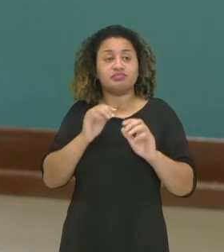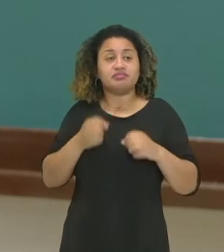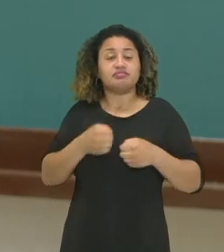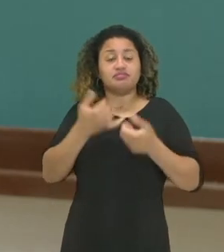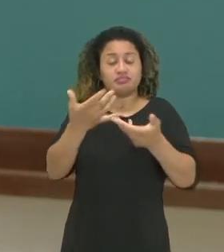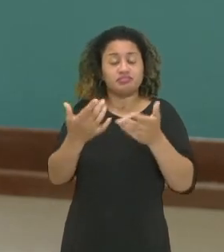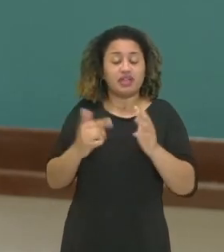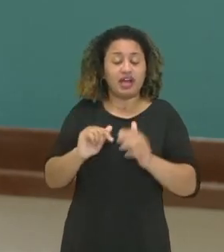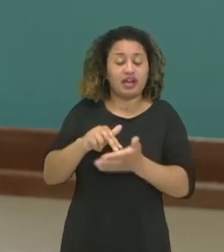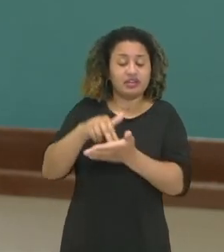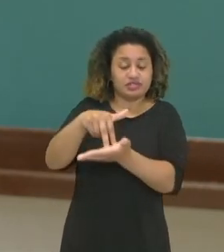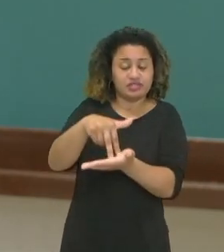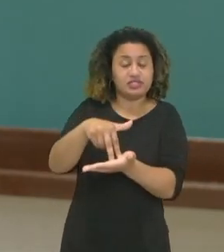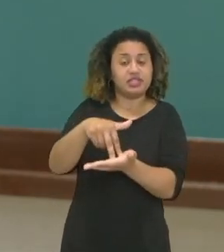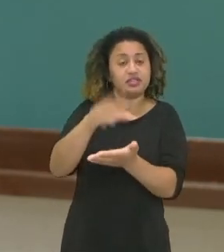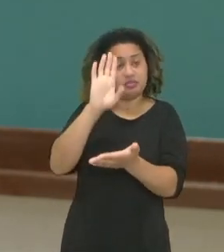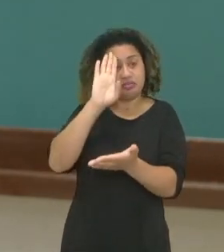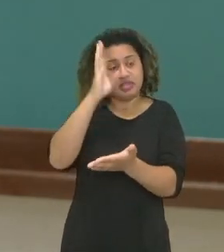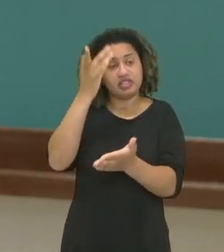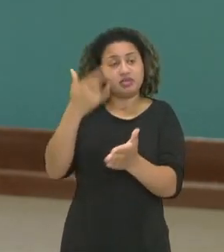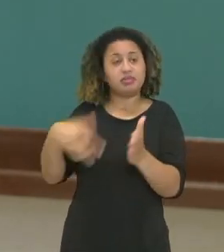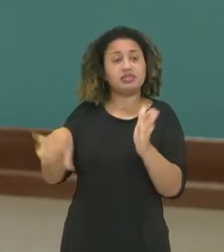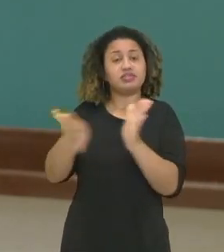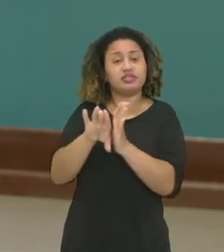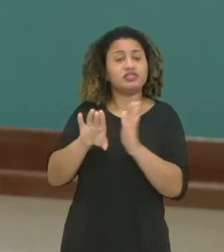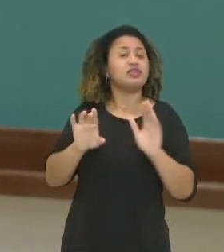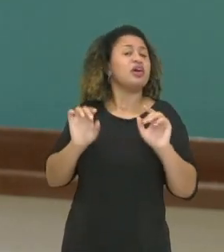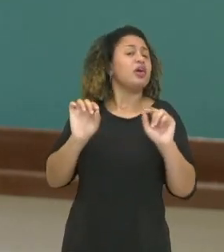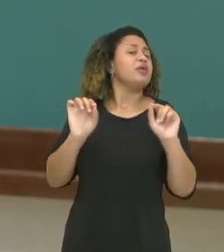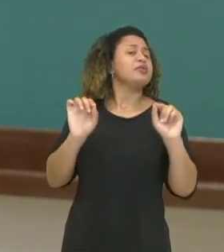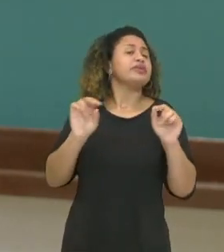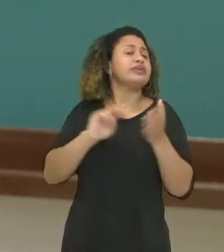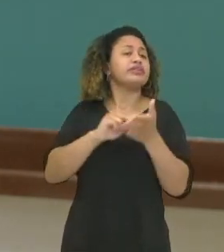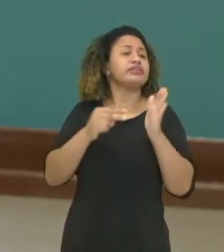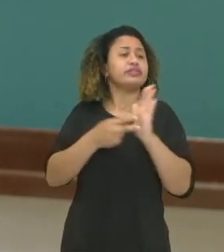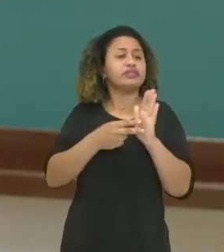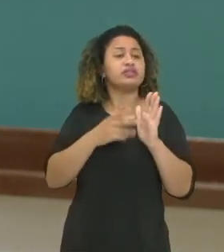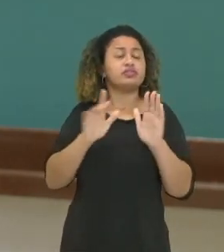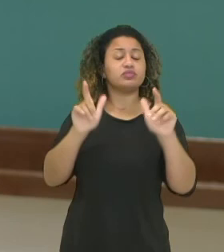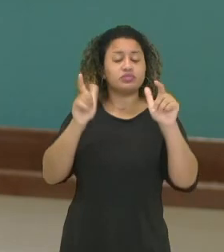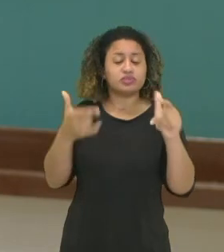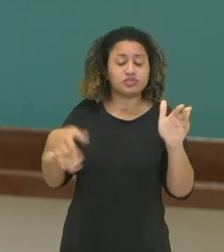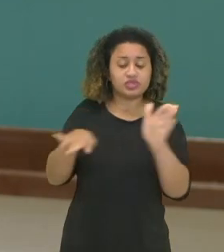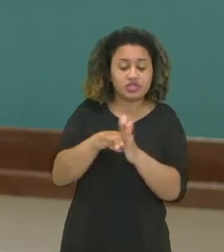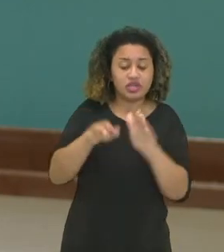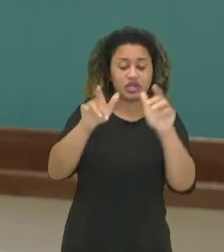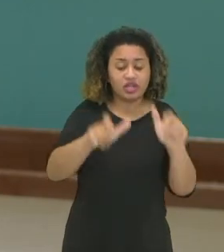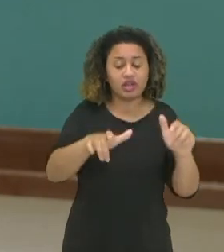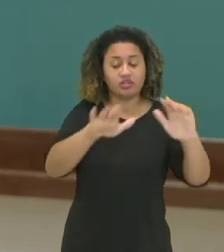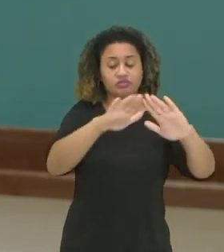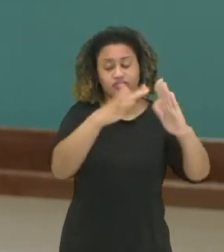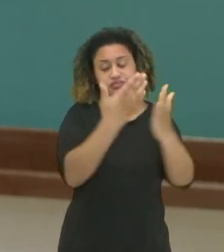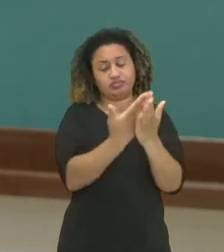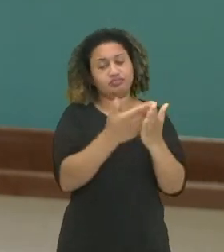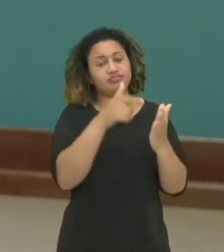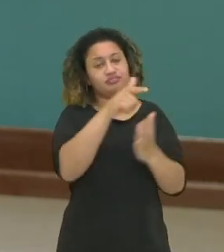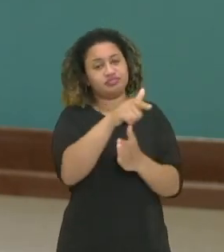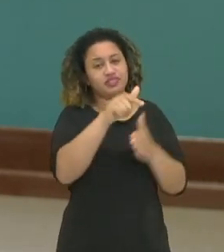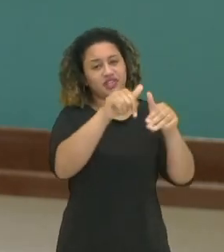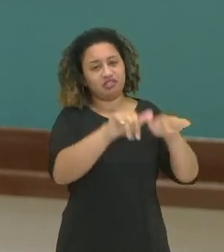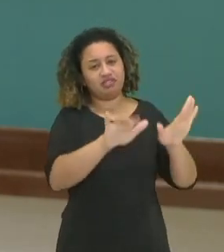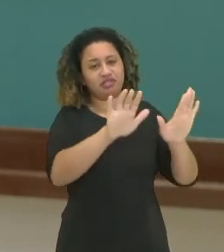especificamente da sua chegada, né, ao local, ao internato. Então ele diz aqui,